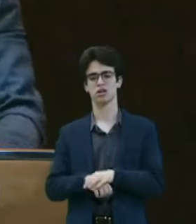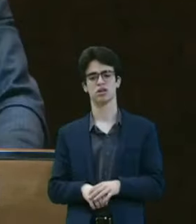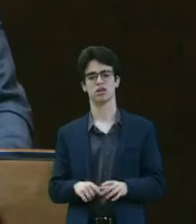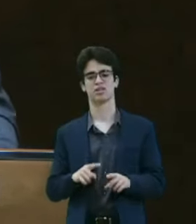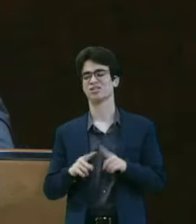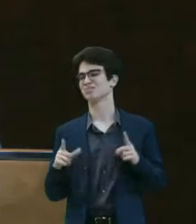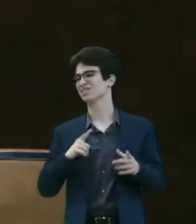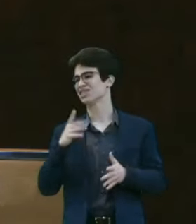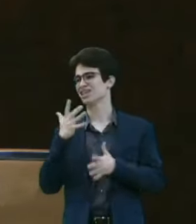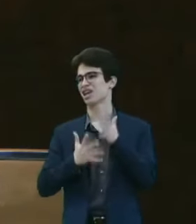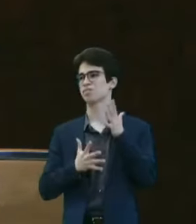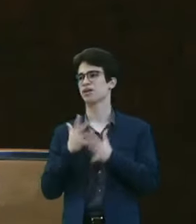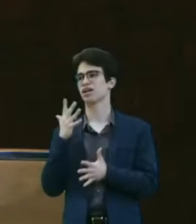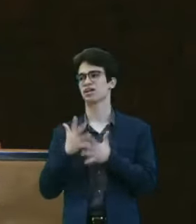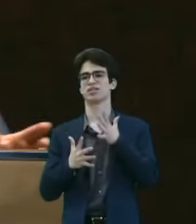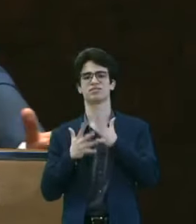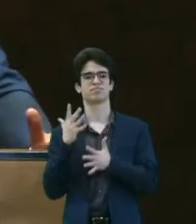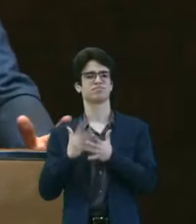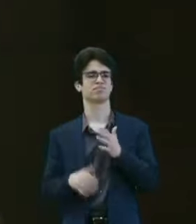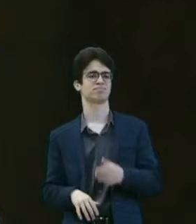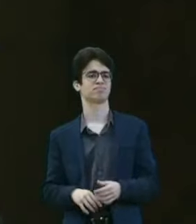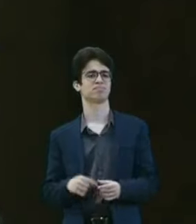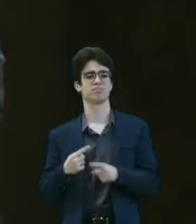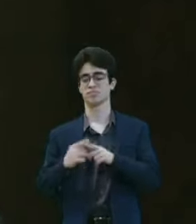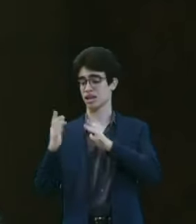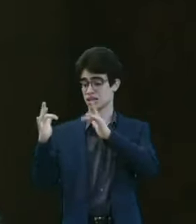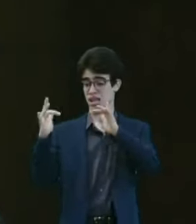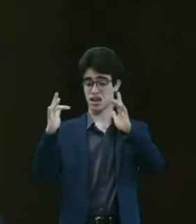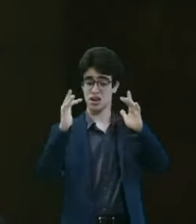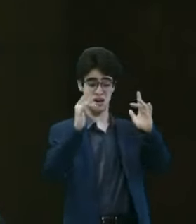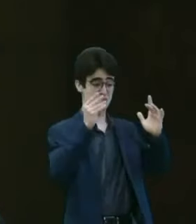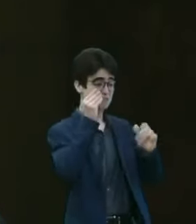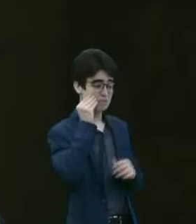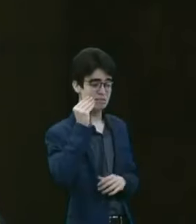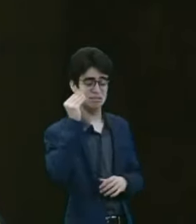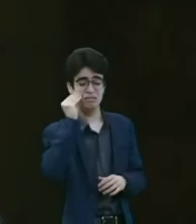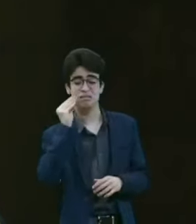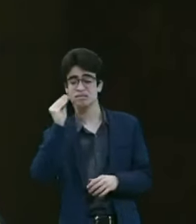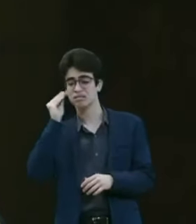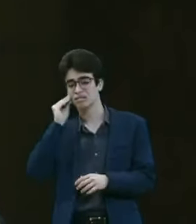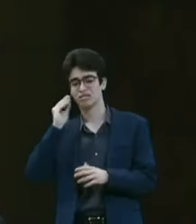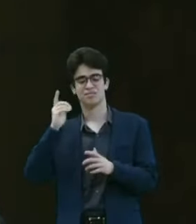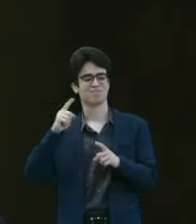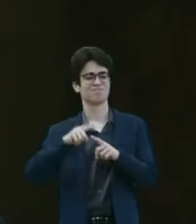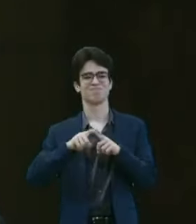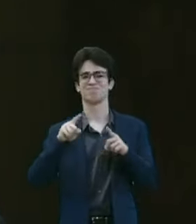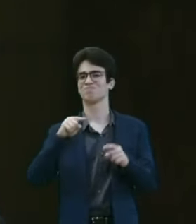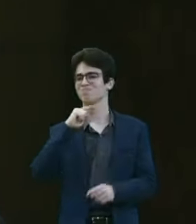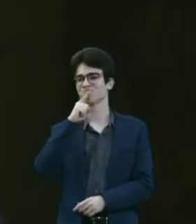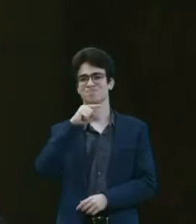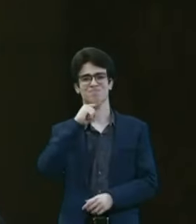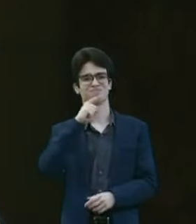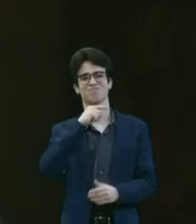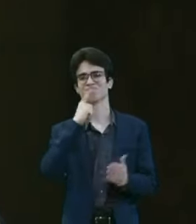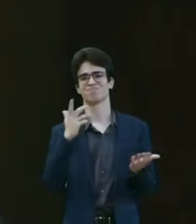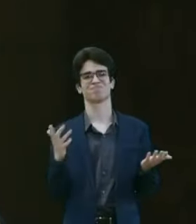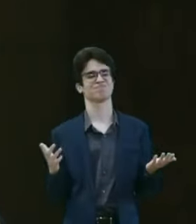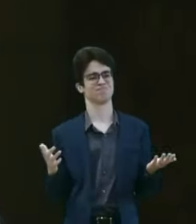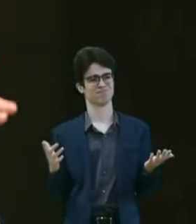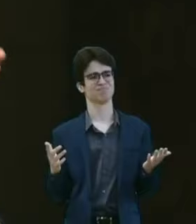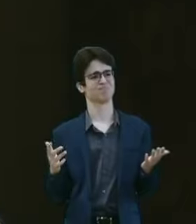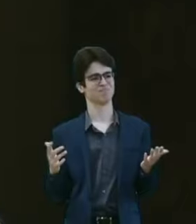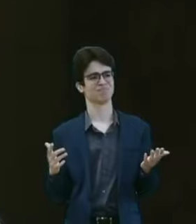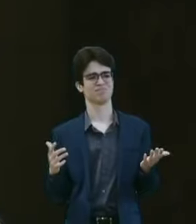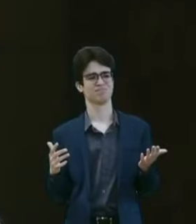os seus relacionamentos. As namoradas que ele tenta se relacionar, ele acaba as machucando.